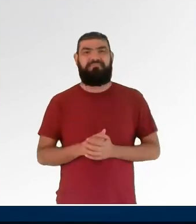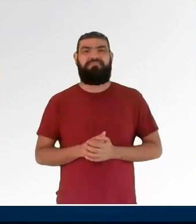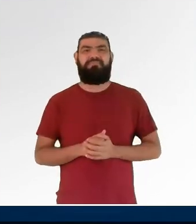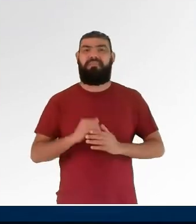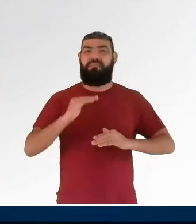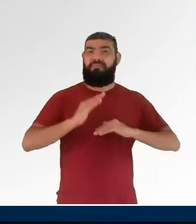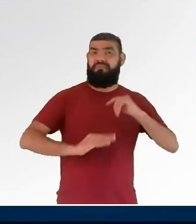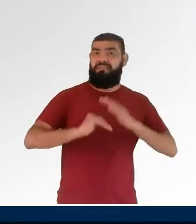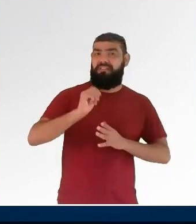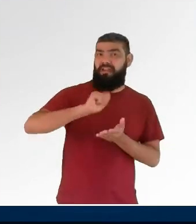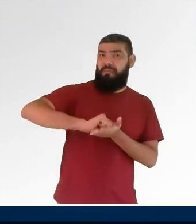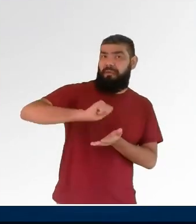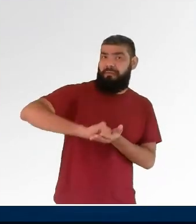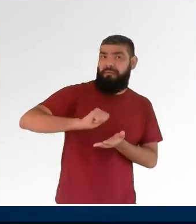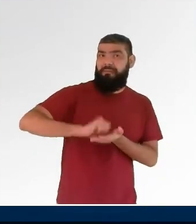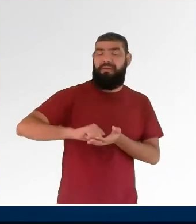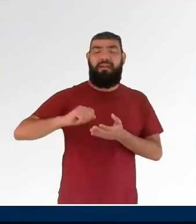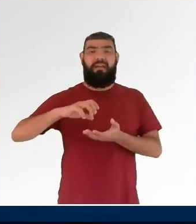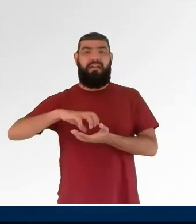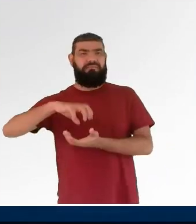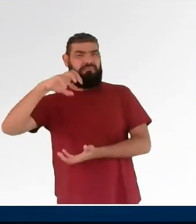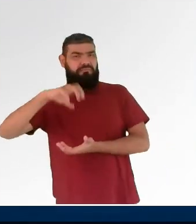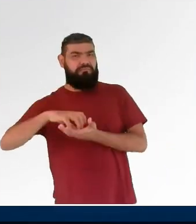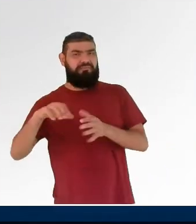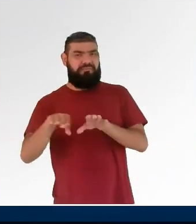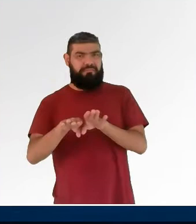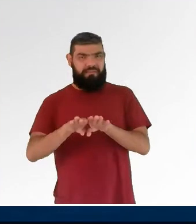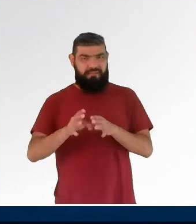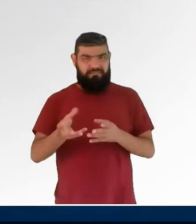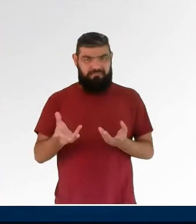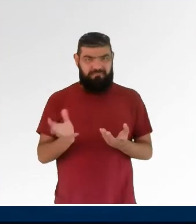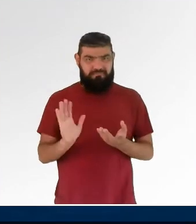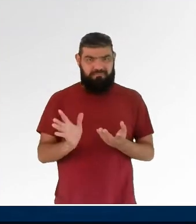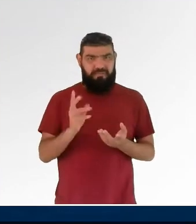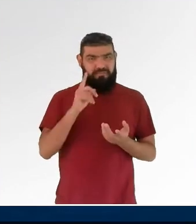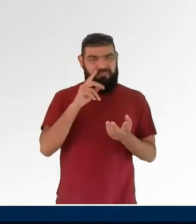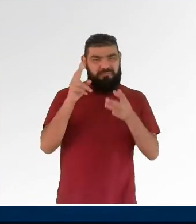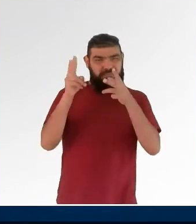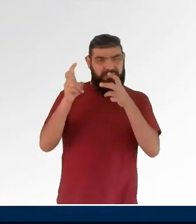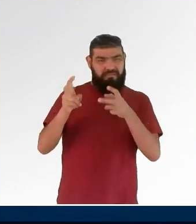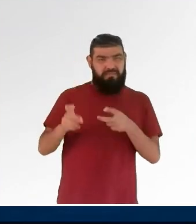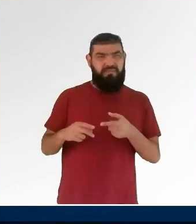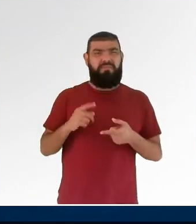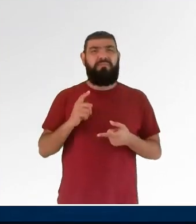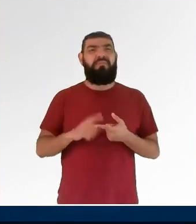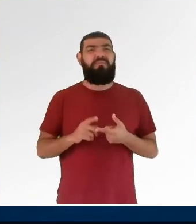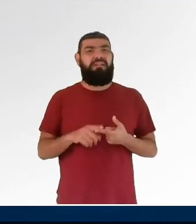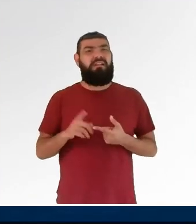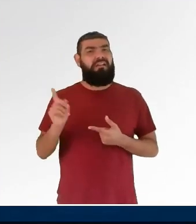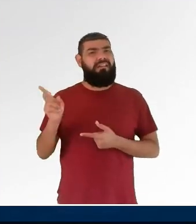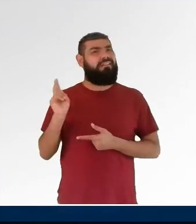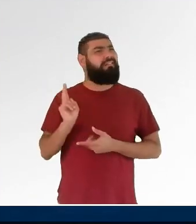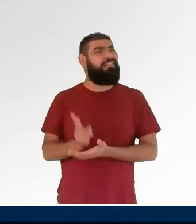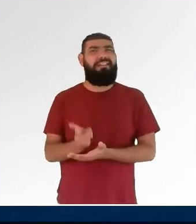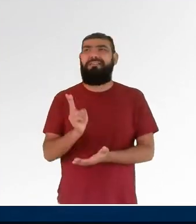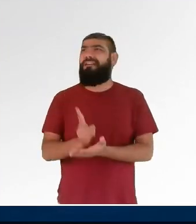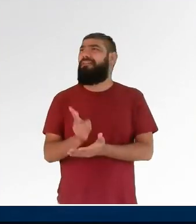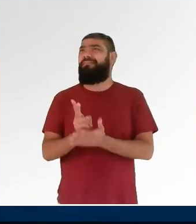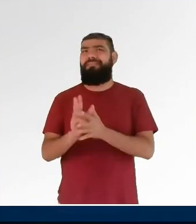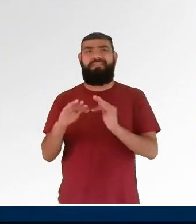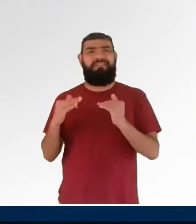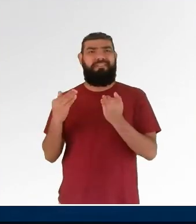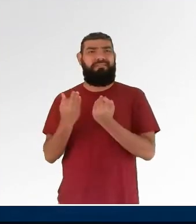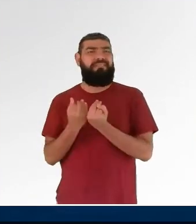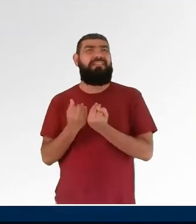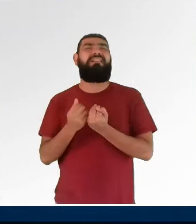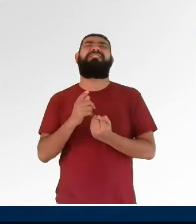gente grande também? Já percebeu? Porque era sempre assim na família dela. Ela tinha outros irmãos, pai